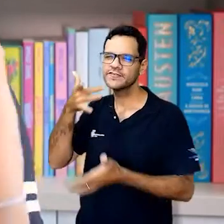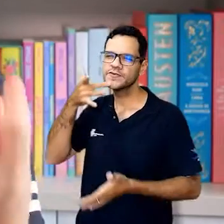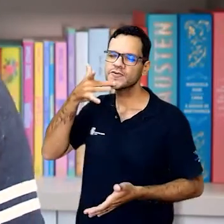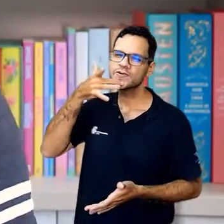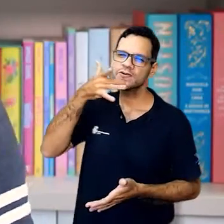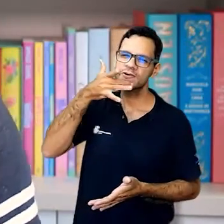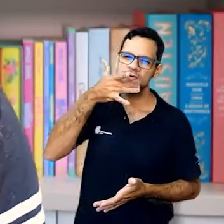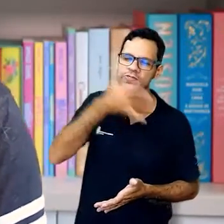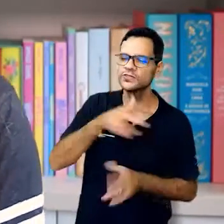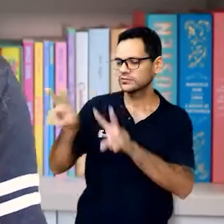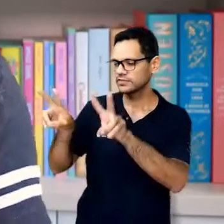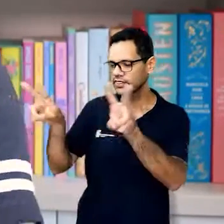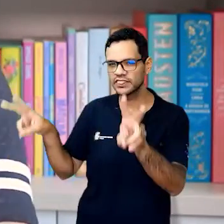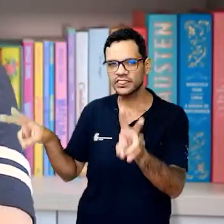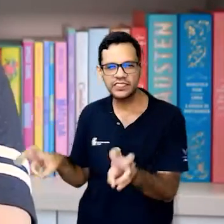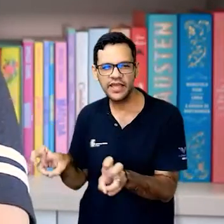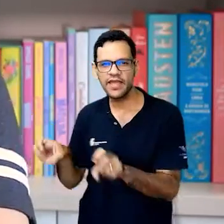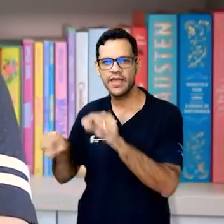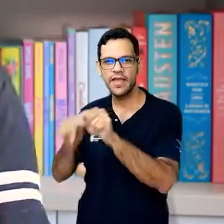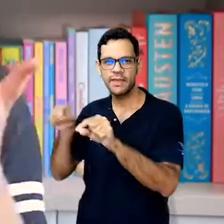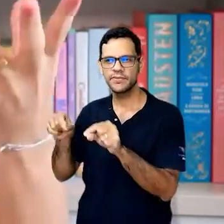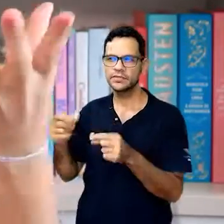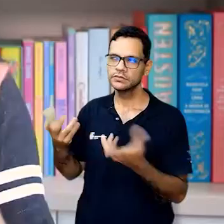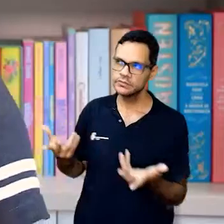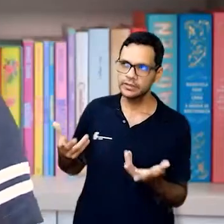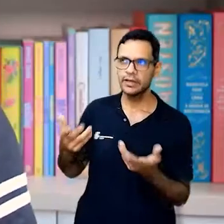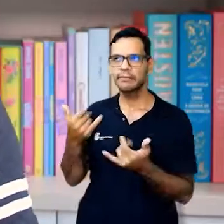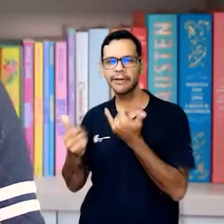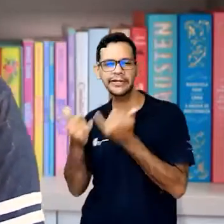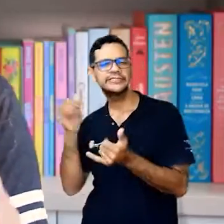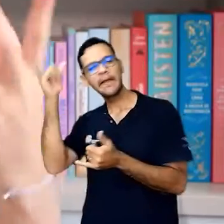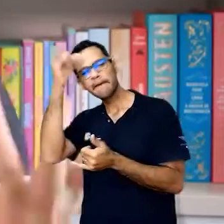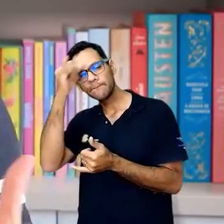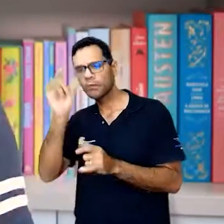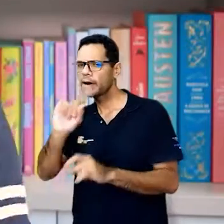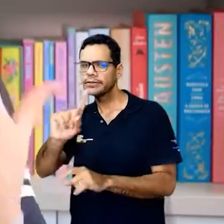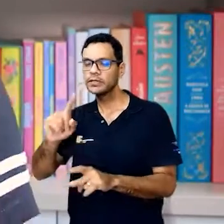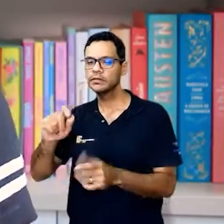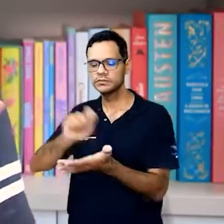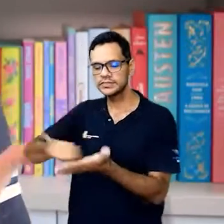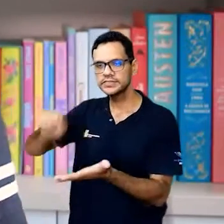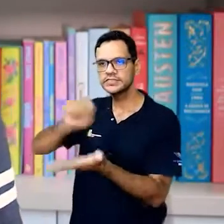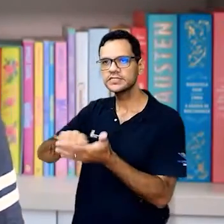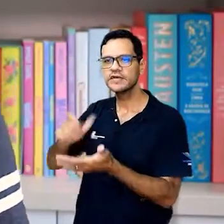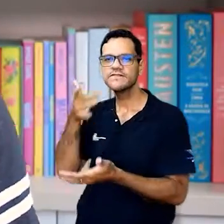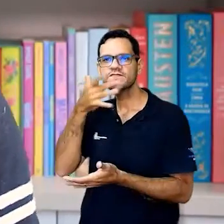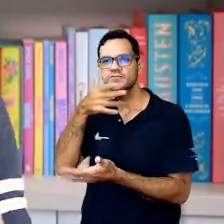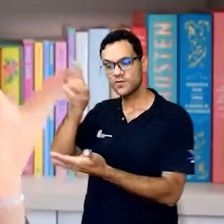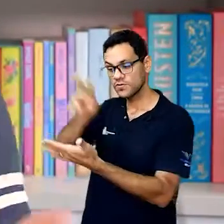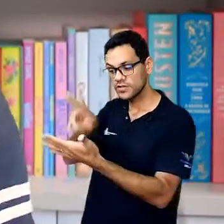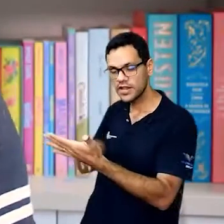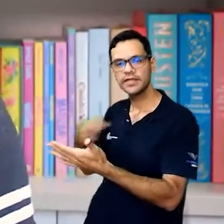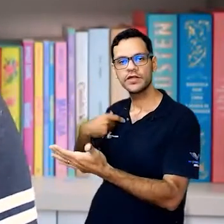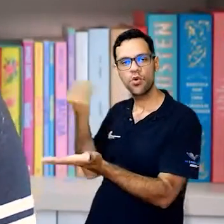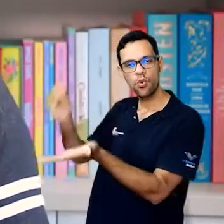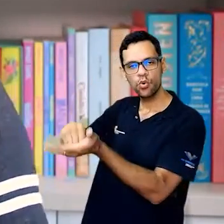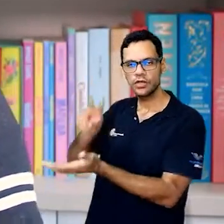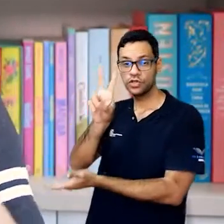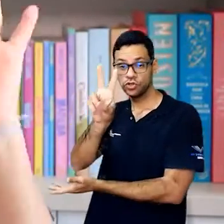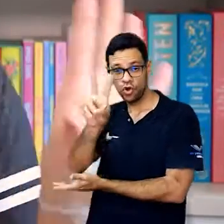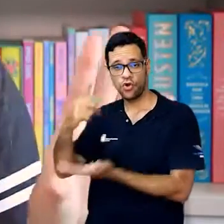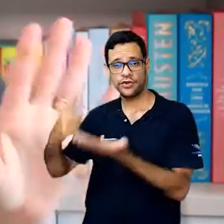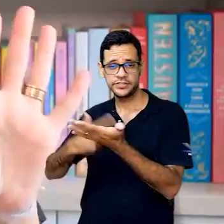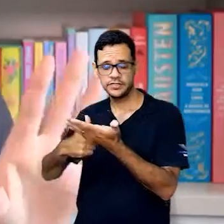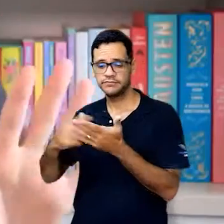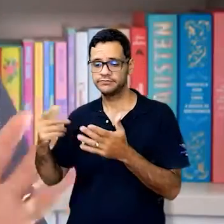escreve de uma maneira muito gostosa, apesar de serem temas, assim, de certa forma, clichês, banais, a maneira como ela escreve acaba sendo muito gostosa de ler.